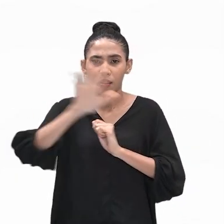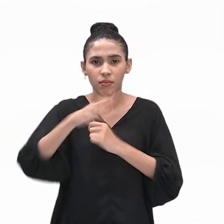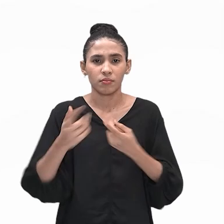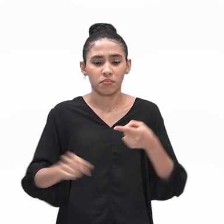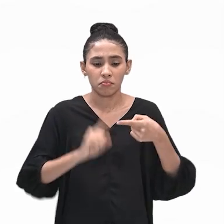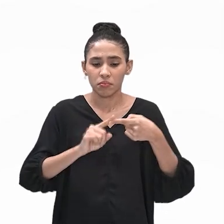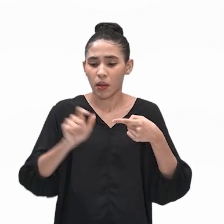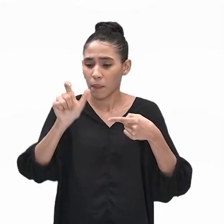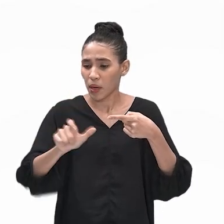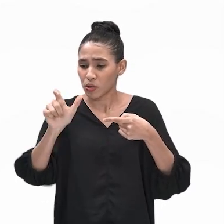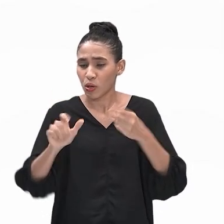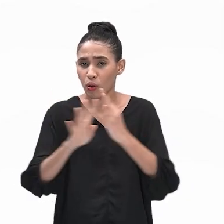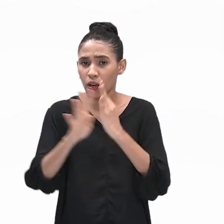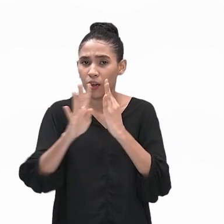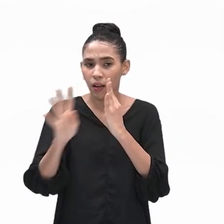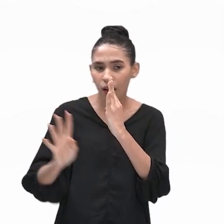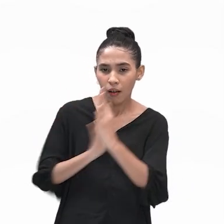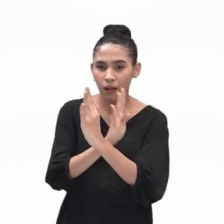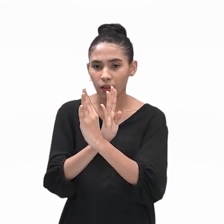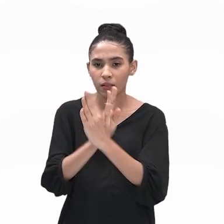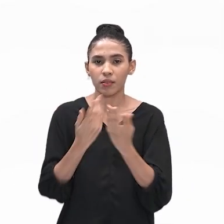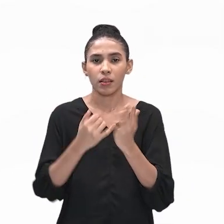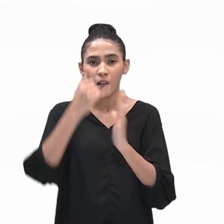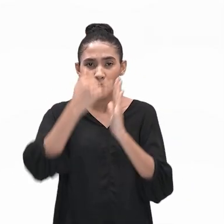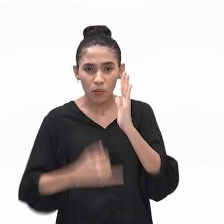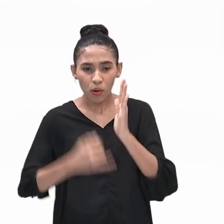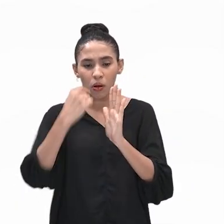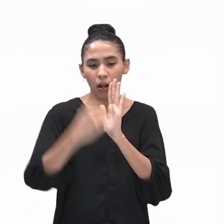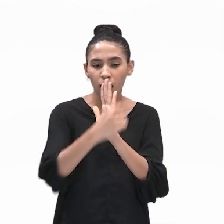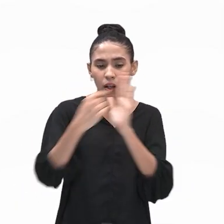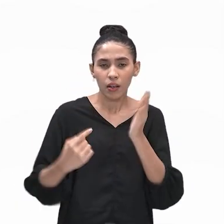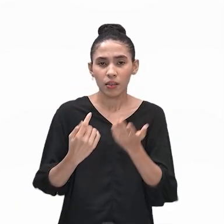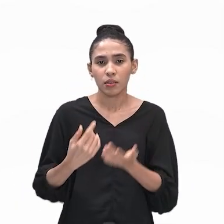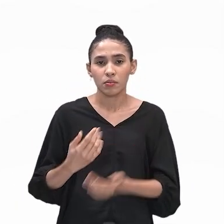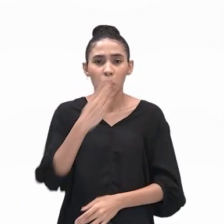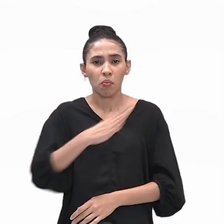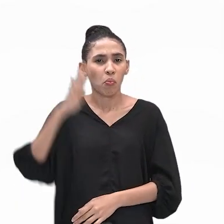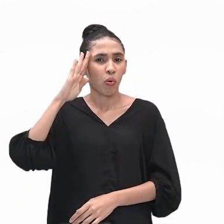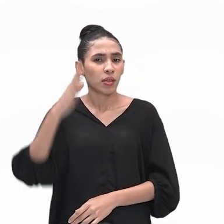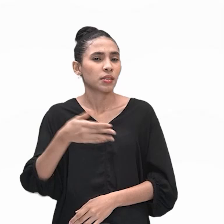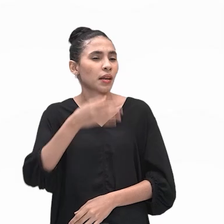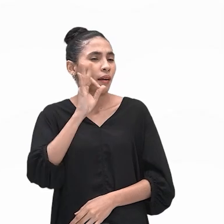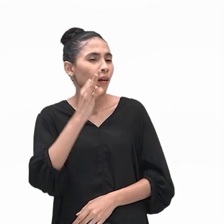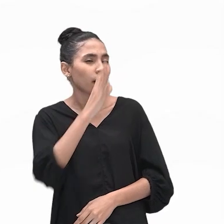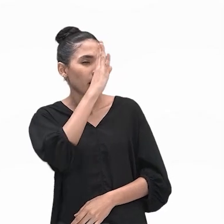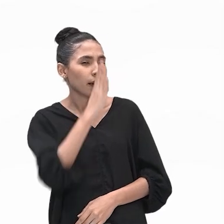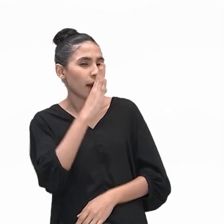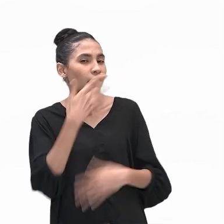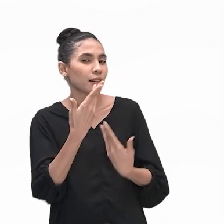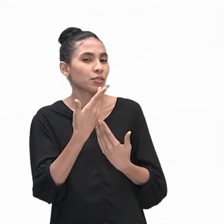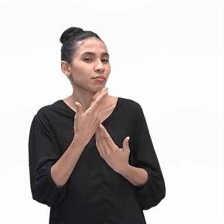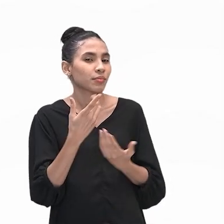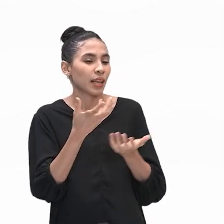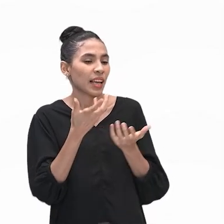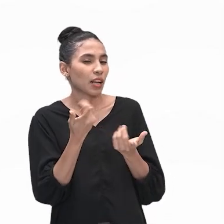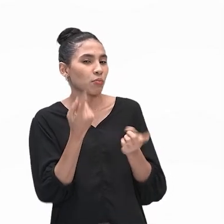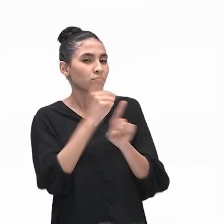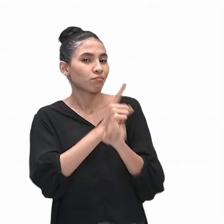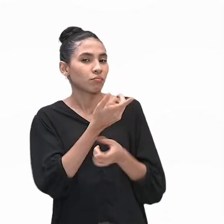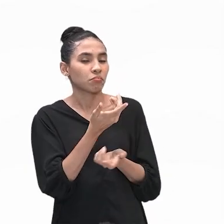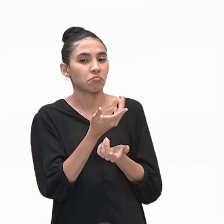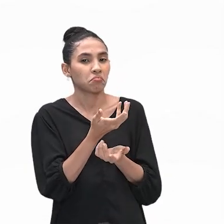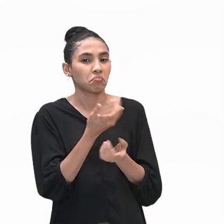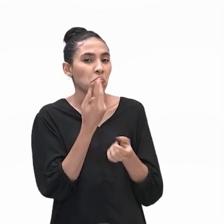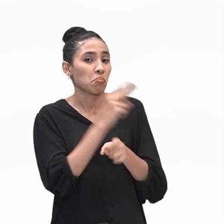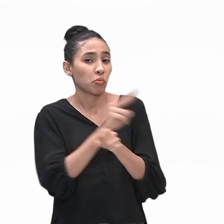que furam fila, com as pessoas que sonegam impostos, com guardas que tomam um café ali na padaria, né, em troca de uma proteção especial para aquele